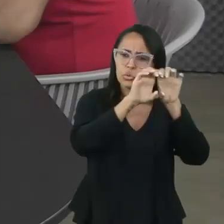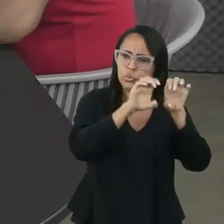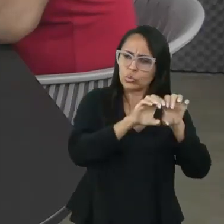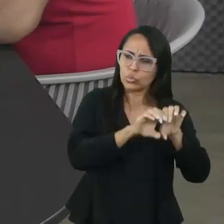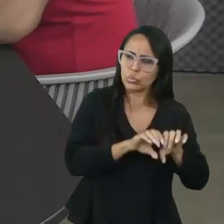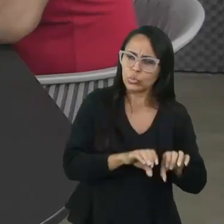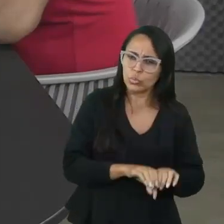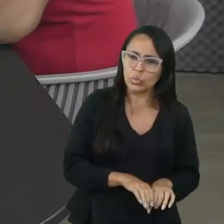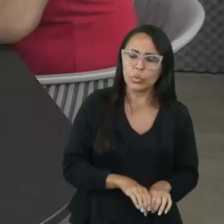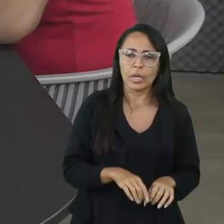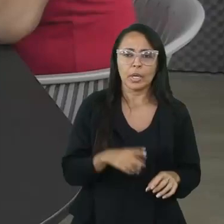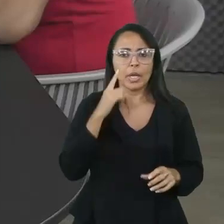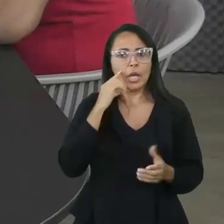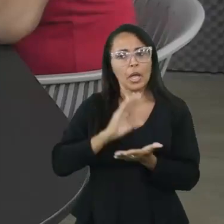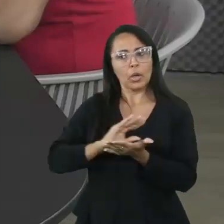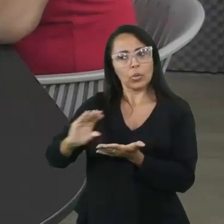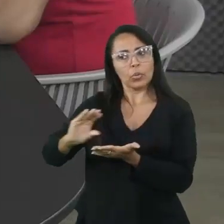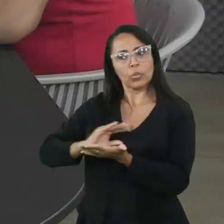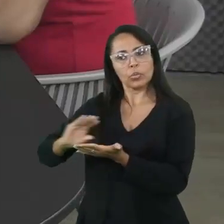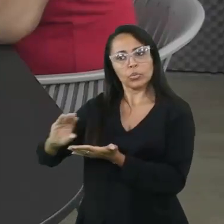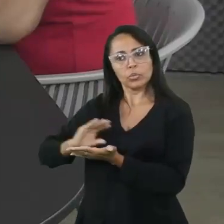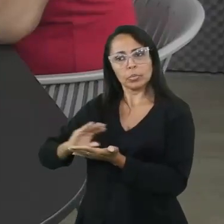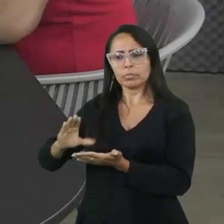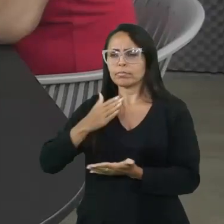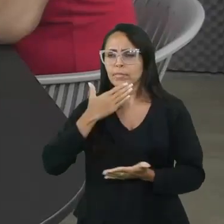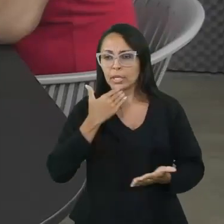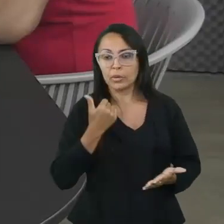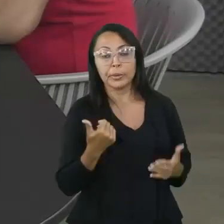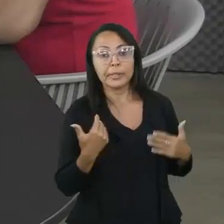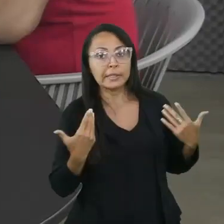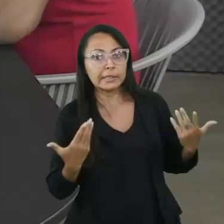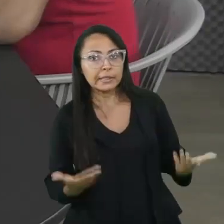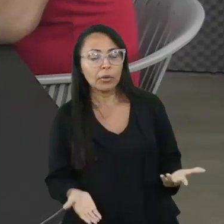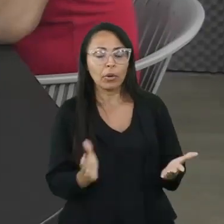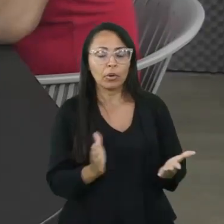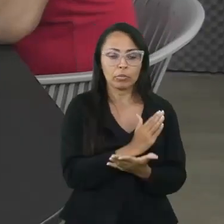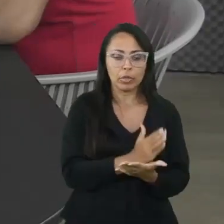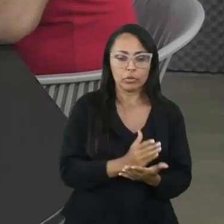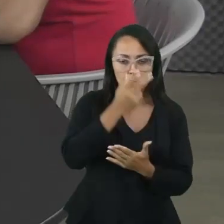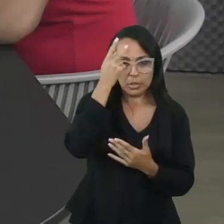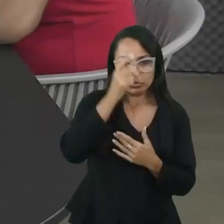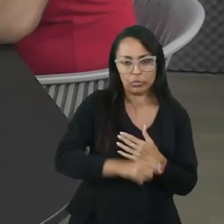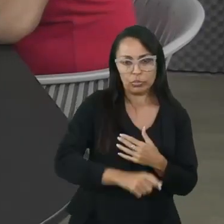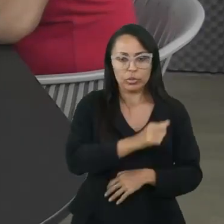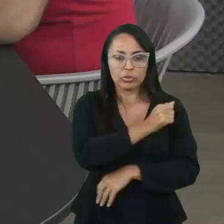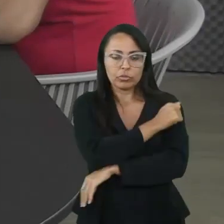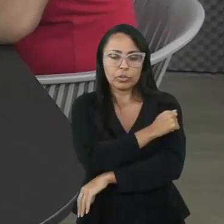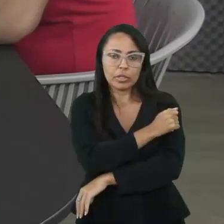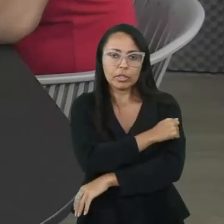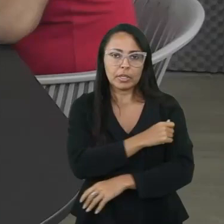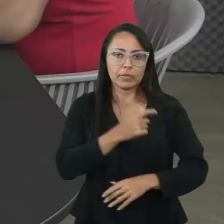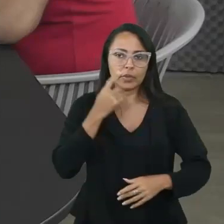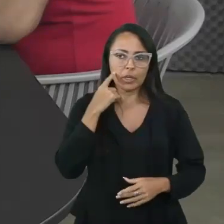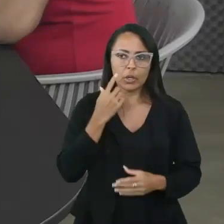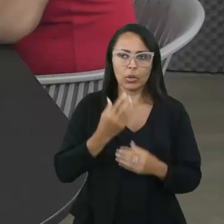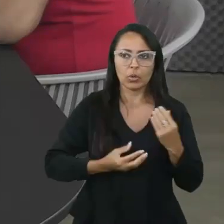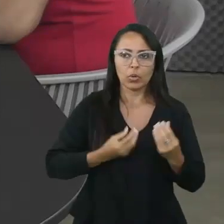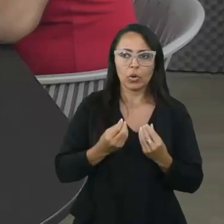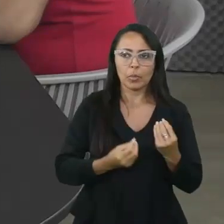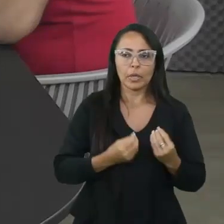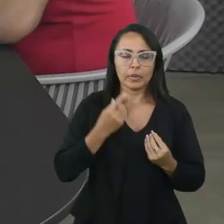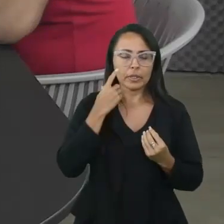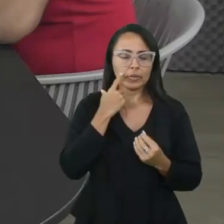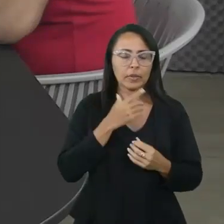elas têm mais recursos, né? Enfim. Então, há muitas pessoas, muitos estudantes, que eles veem ali como uma forma até mesmo de